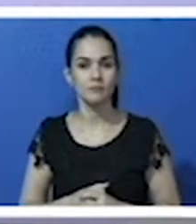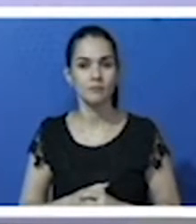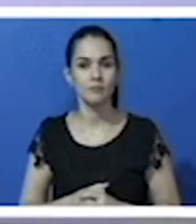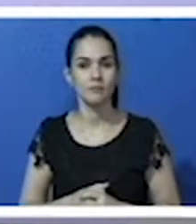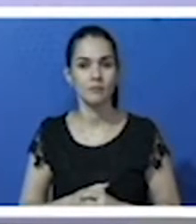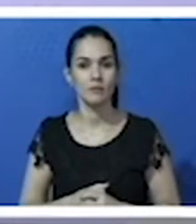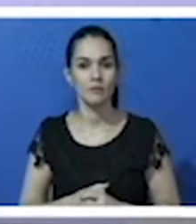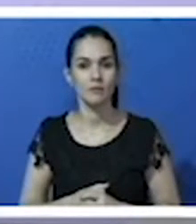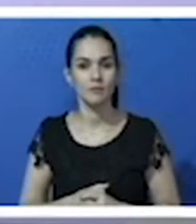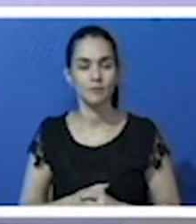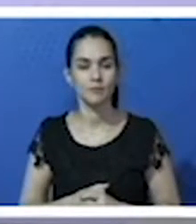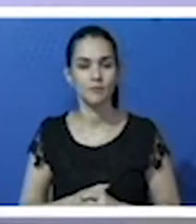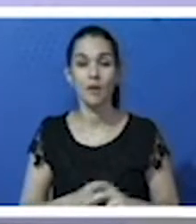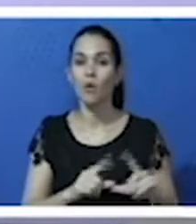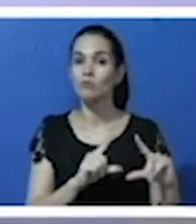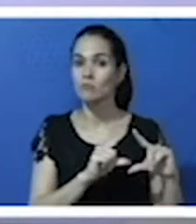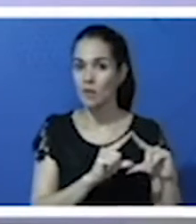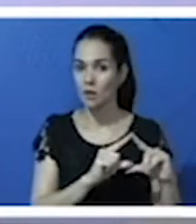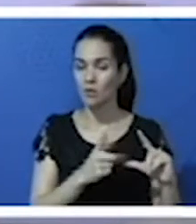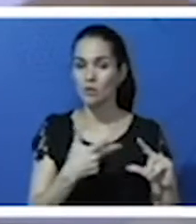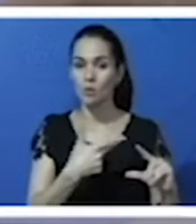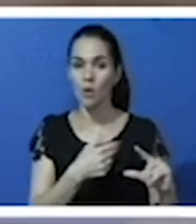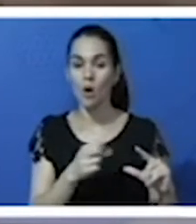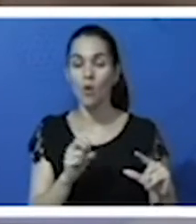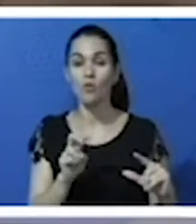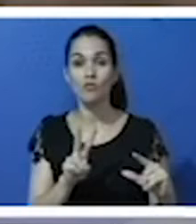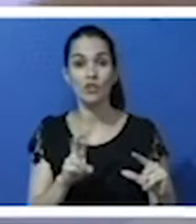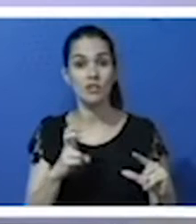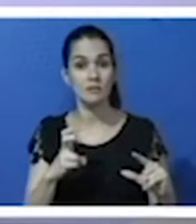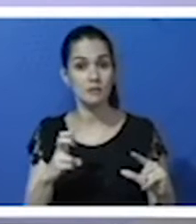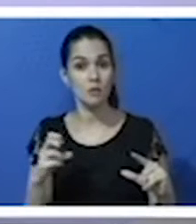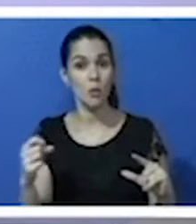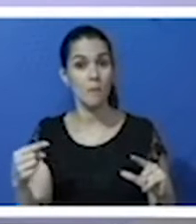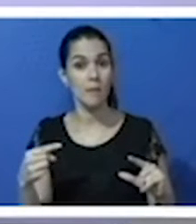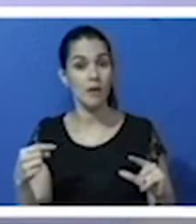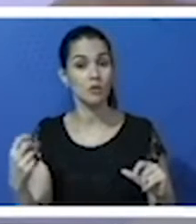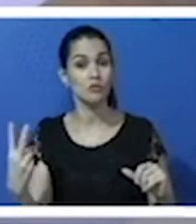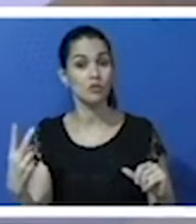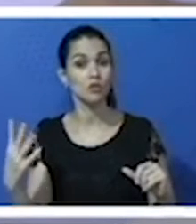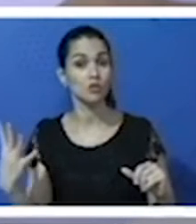6 vezes 4, 24. Então, 25 menos